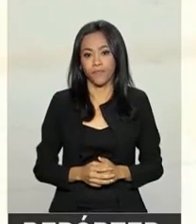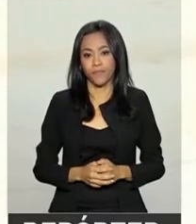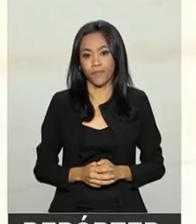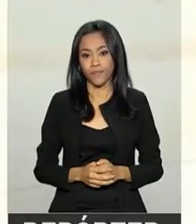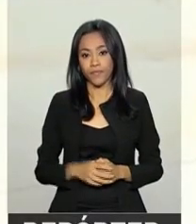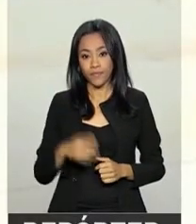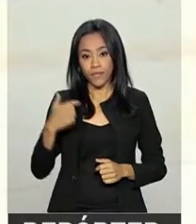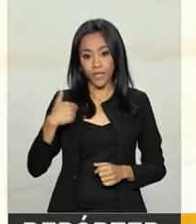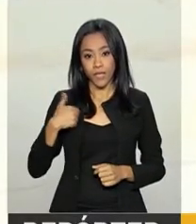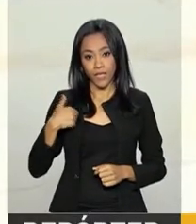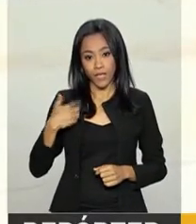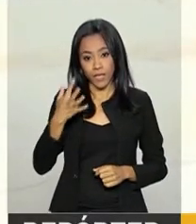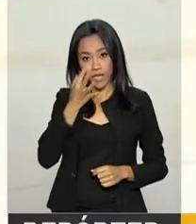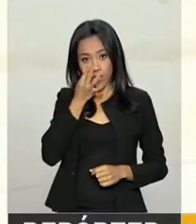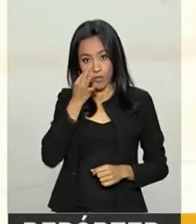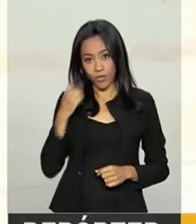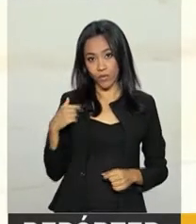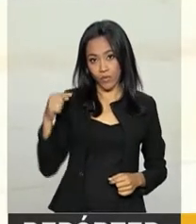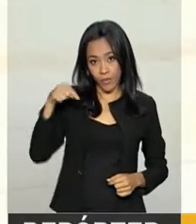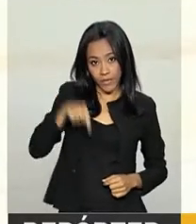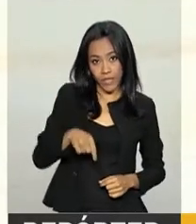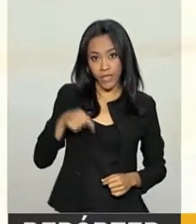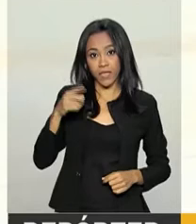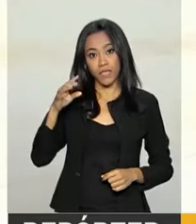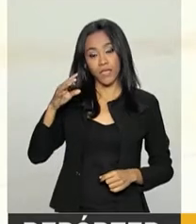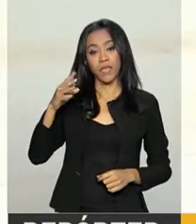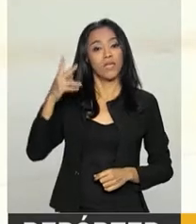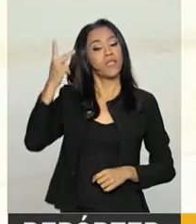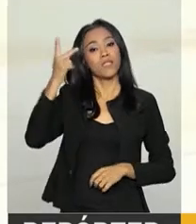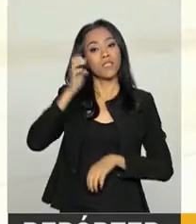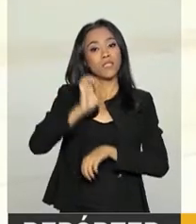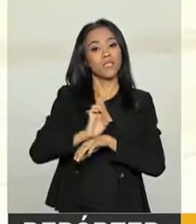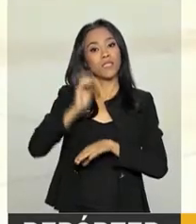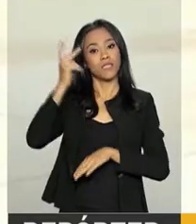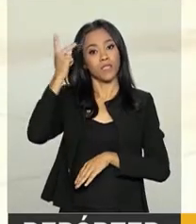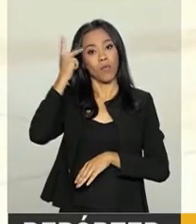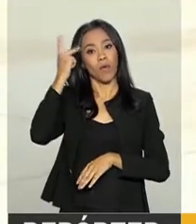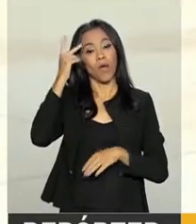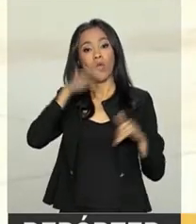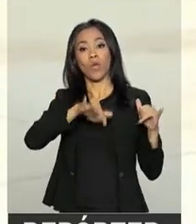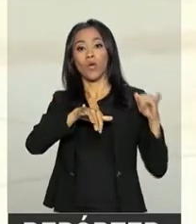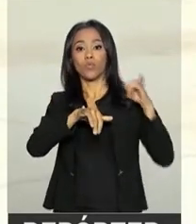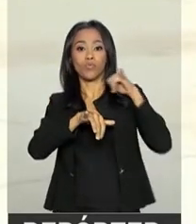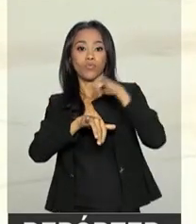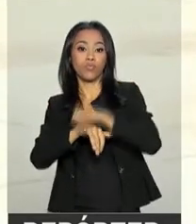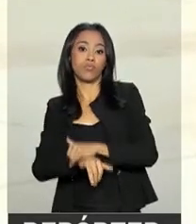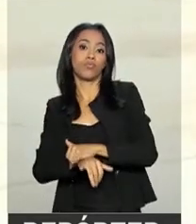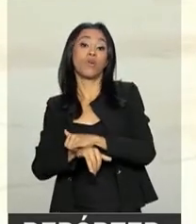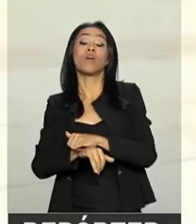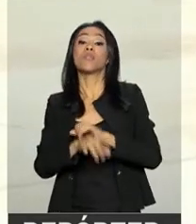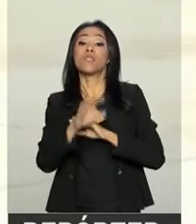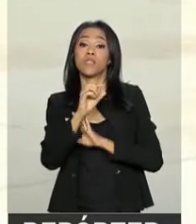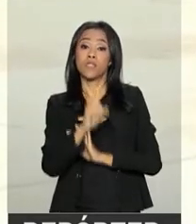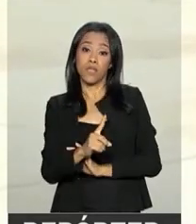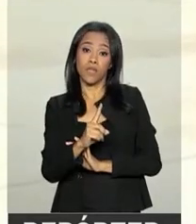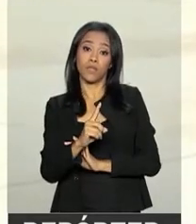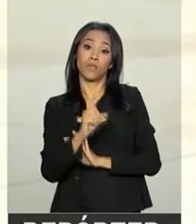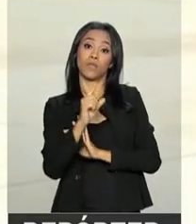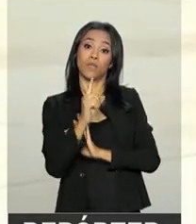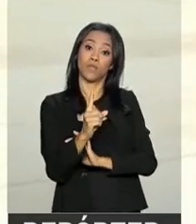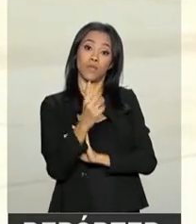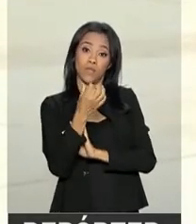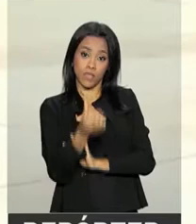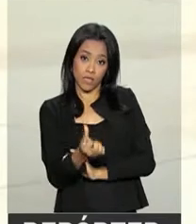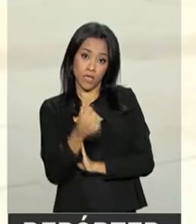Eu estou na base aérea de São Paulo e é aqui onde vão desembarcar os 116 imigrantes venezuelanos trazidos